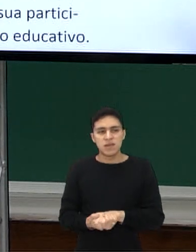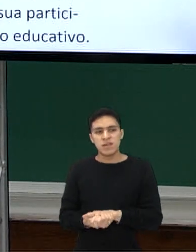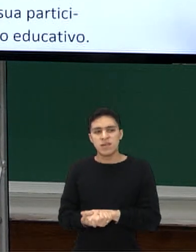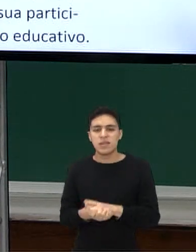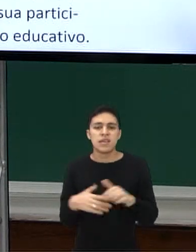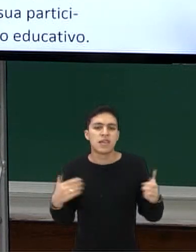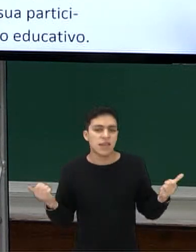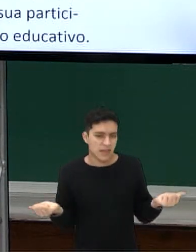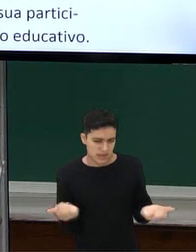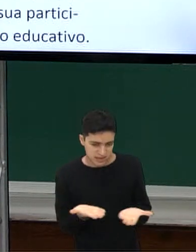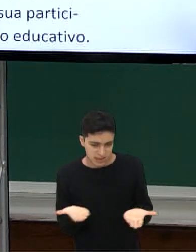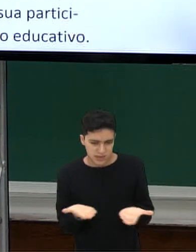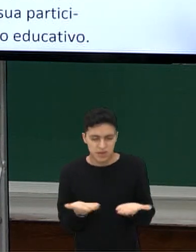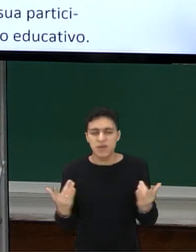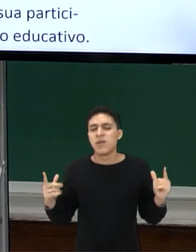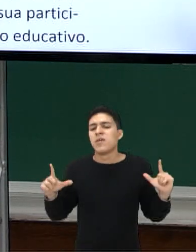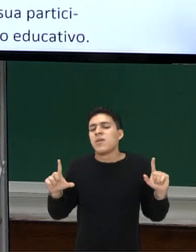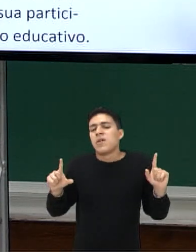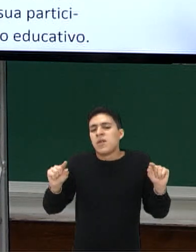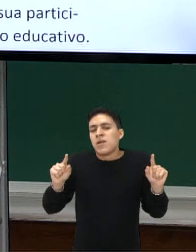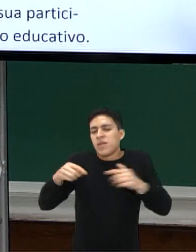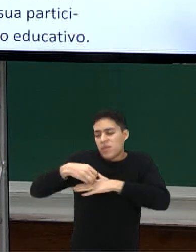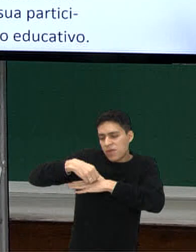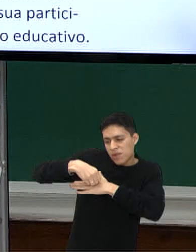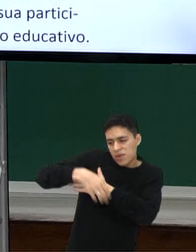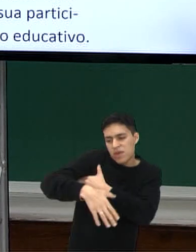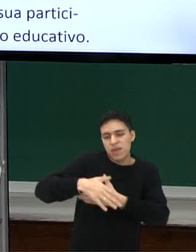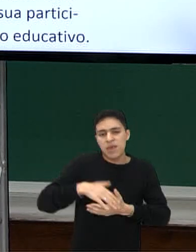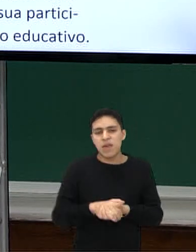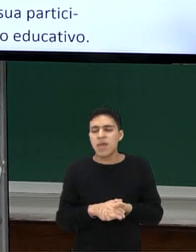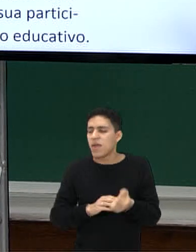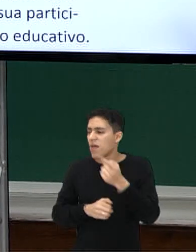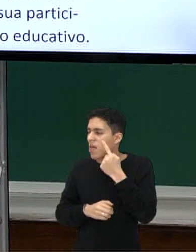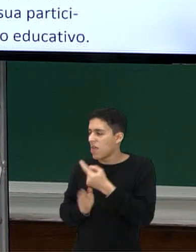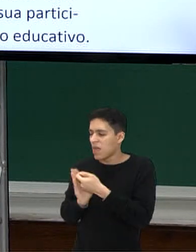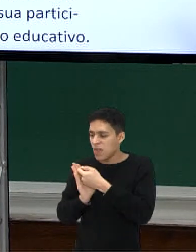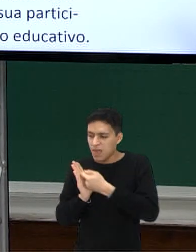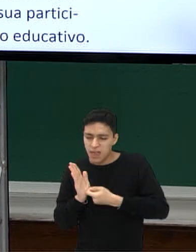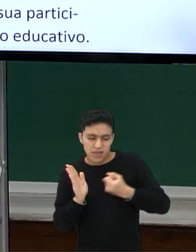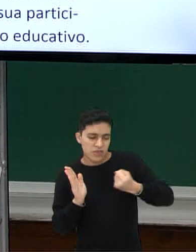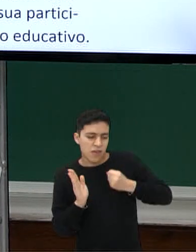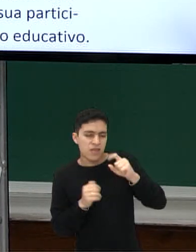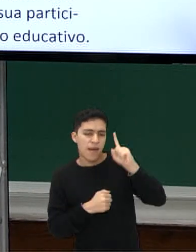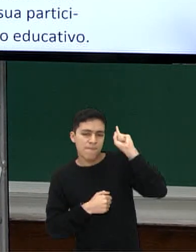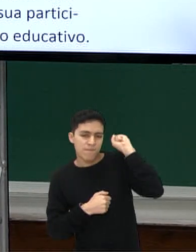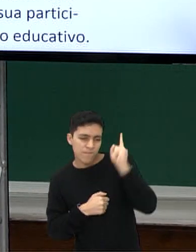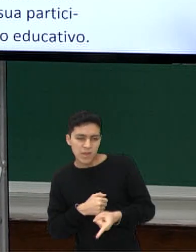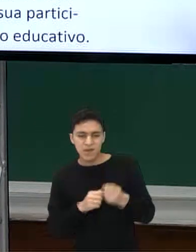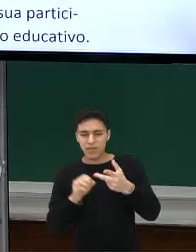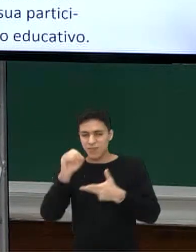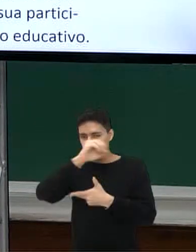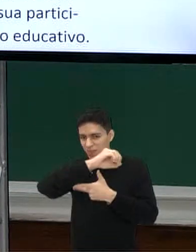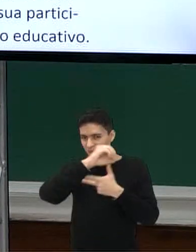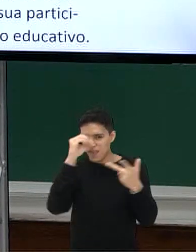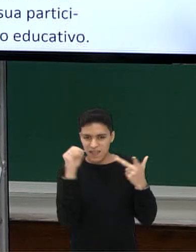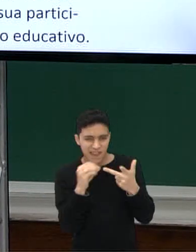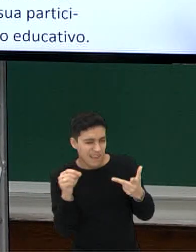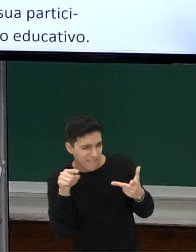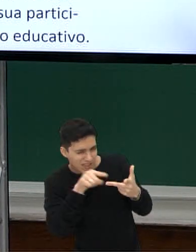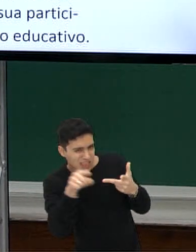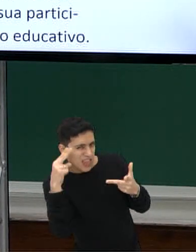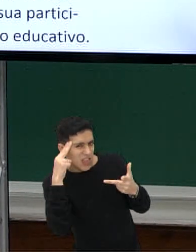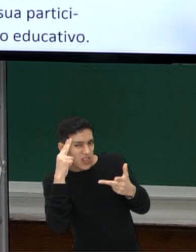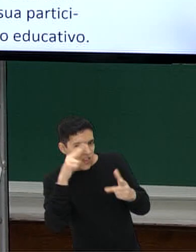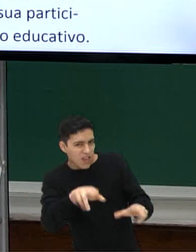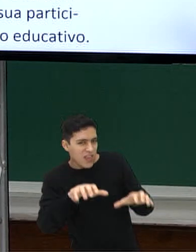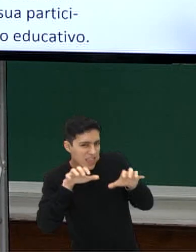Eu trouxe para vocês hoje, né, uma redação nota 1000 do Enem. Fala aí para mim se esse não é teu sonho, não